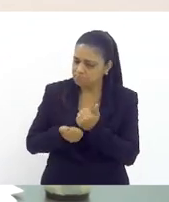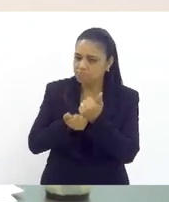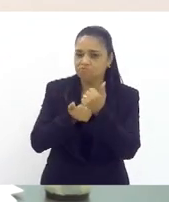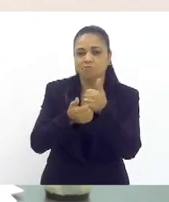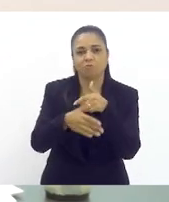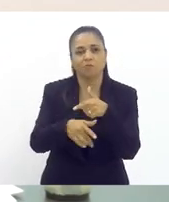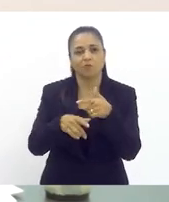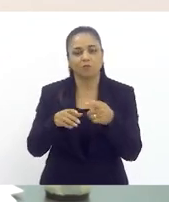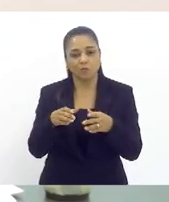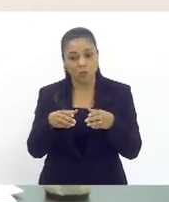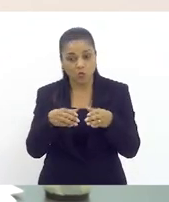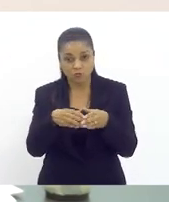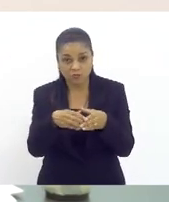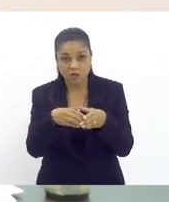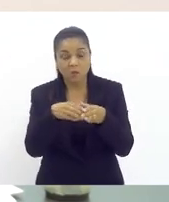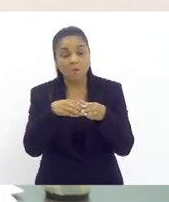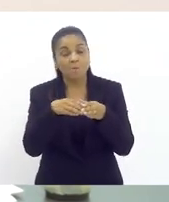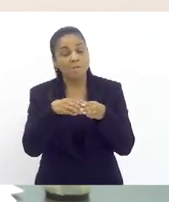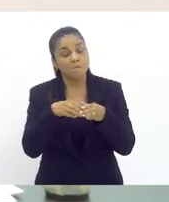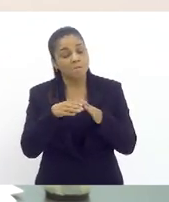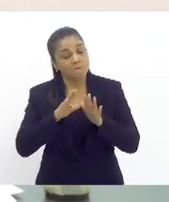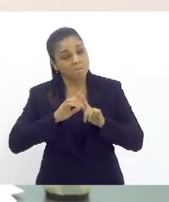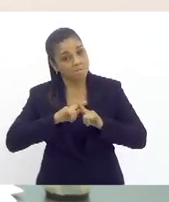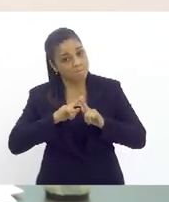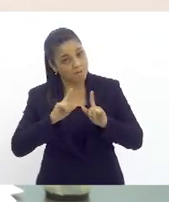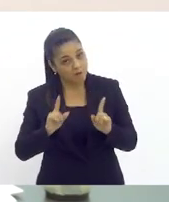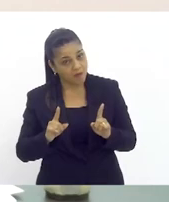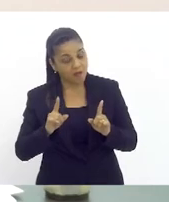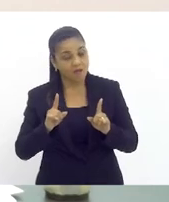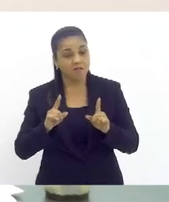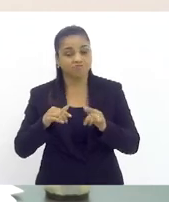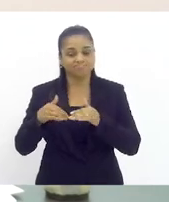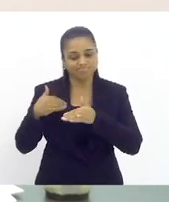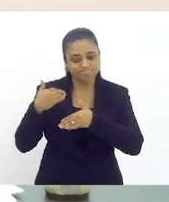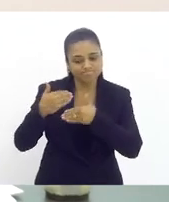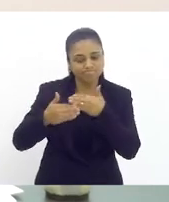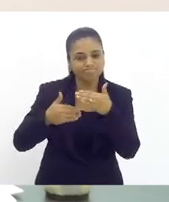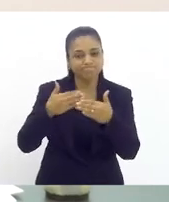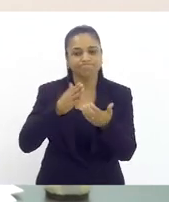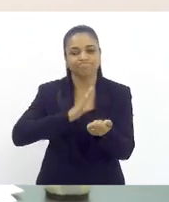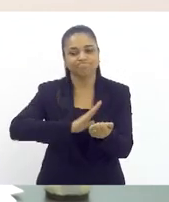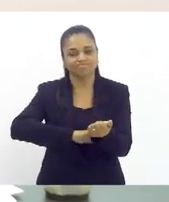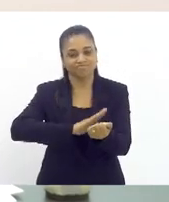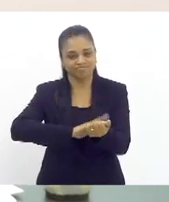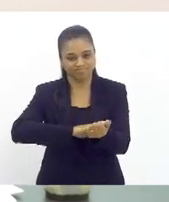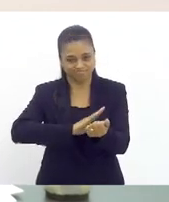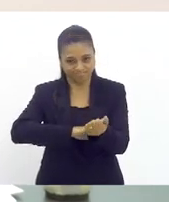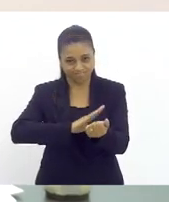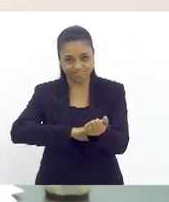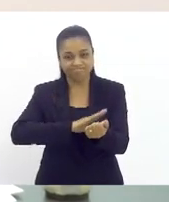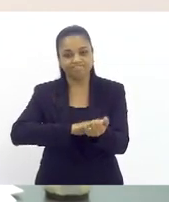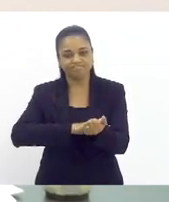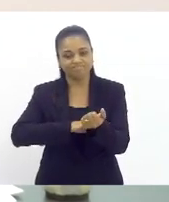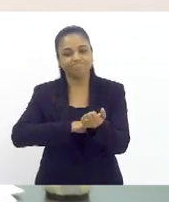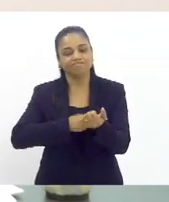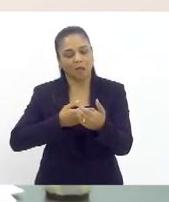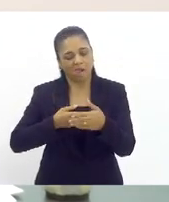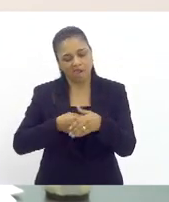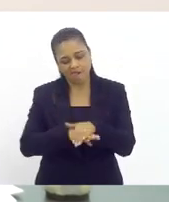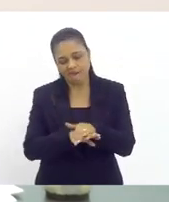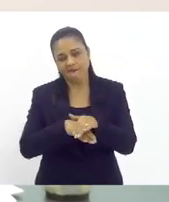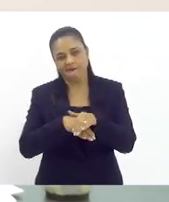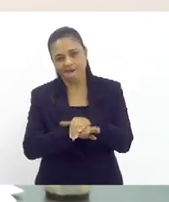para o conselho mas é esse processo ele tá com Vícios e tá colocando em risco